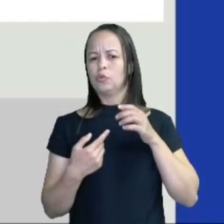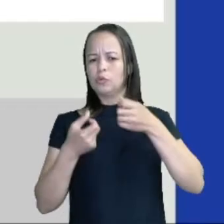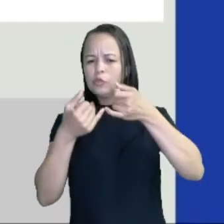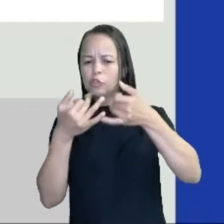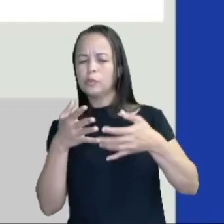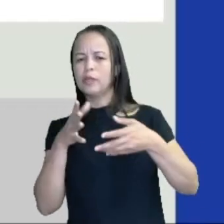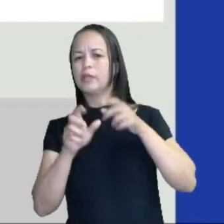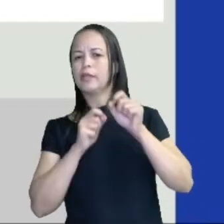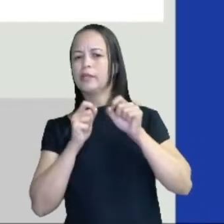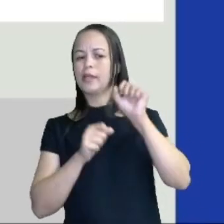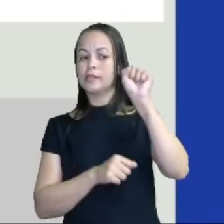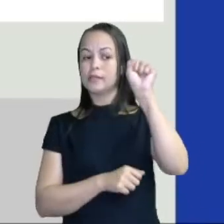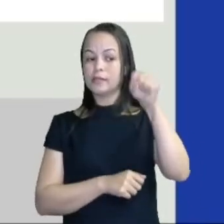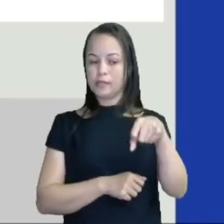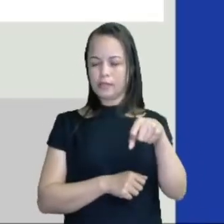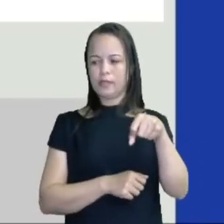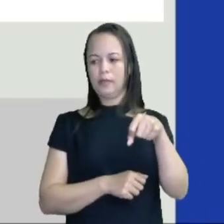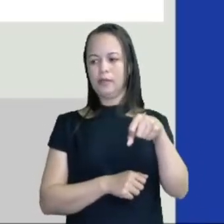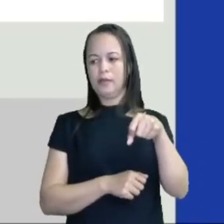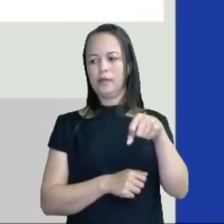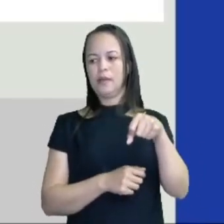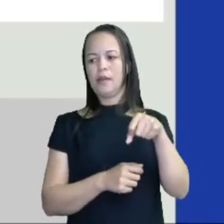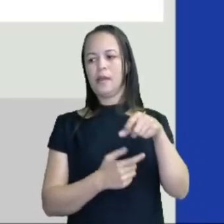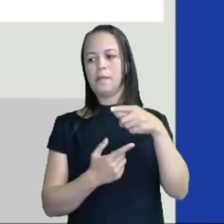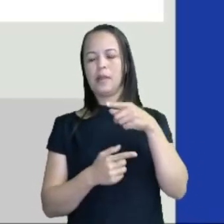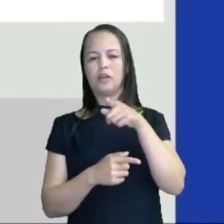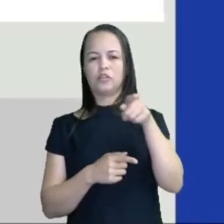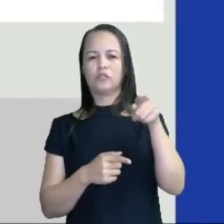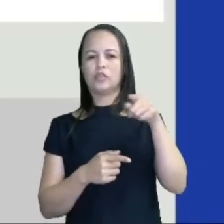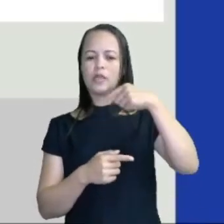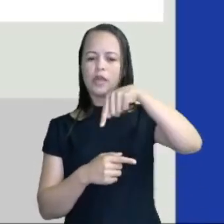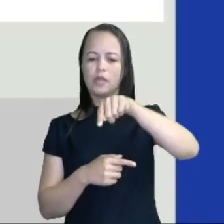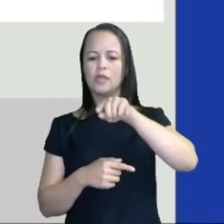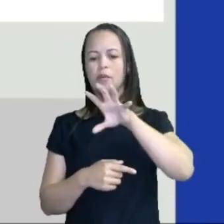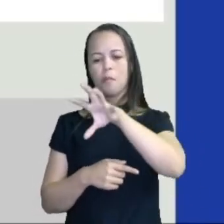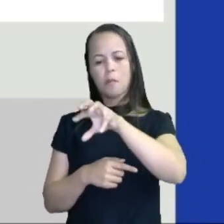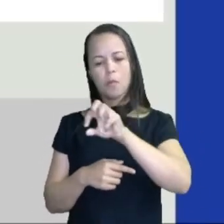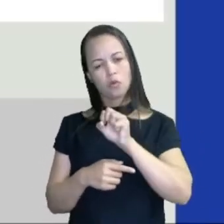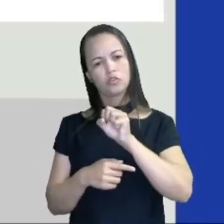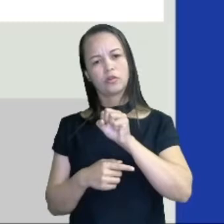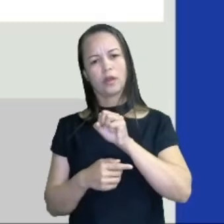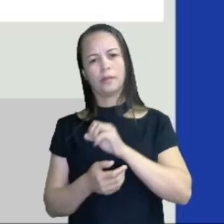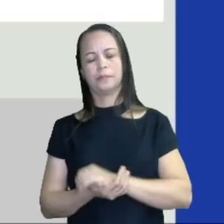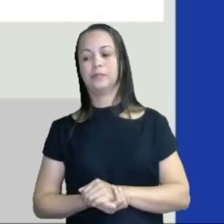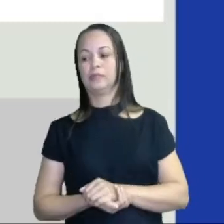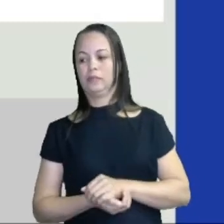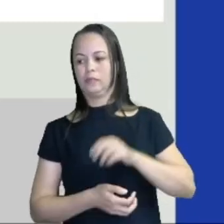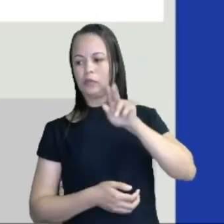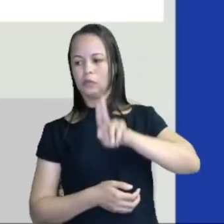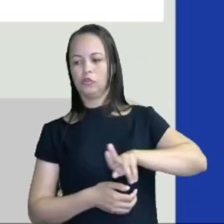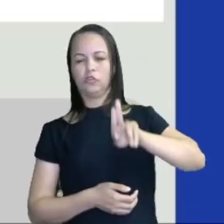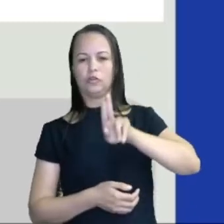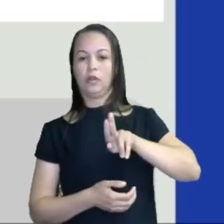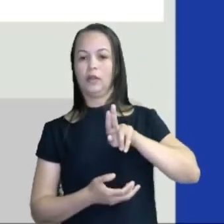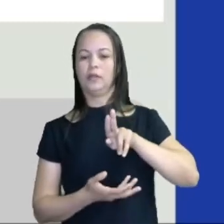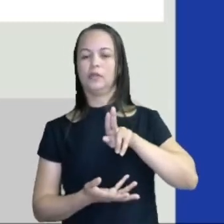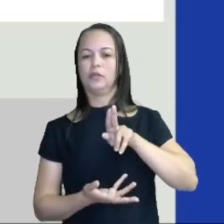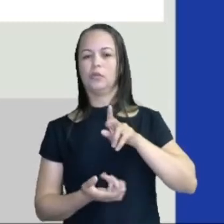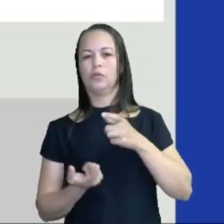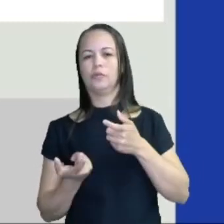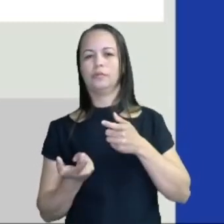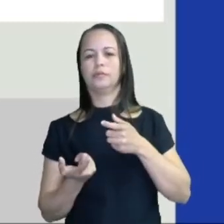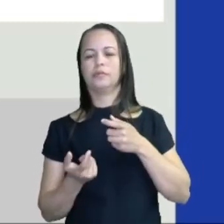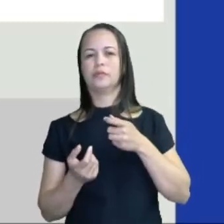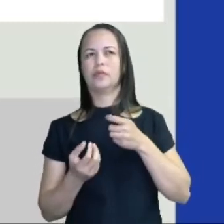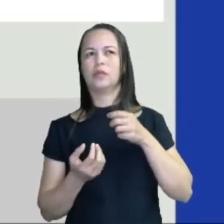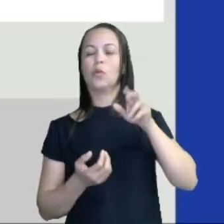sim, basta você ir buscar. Então, quando eu utilizo eu